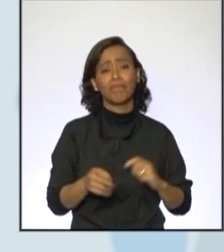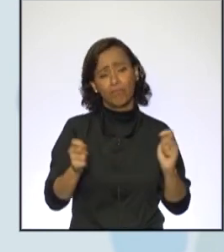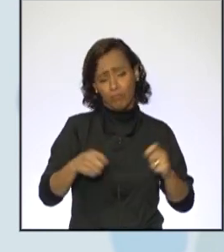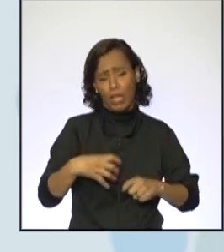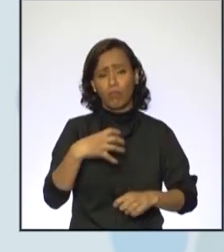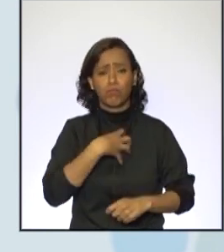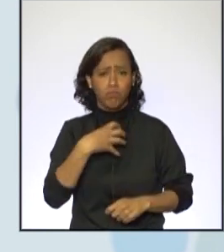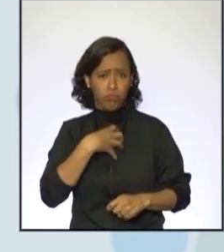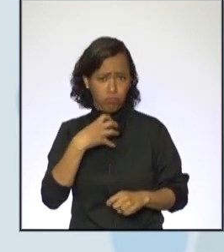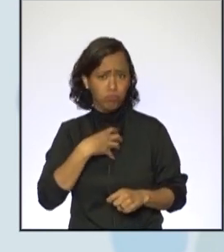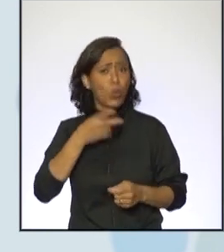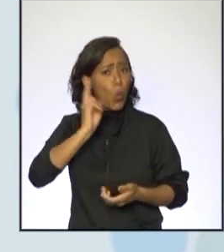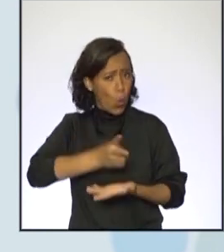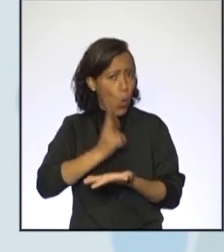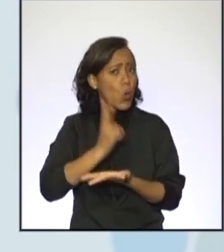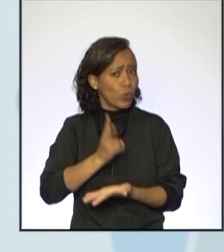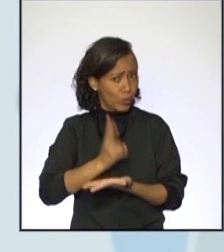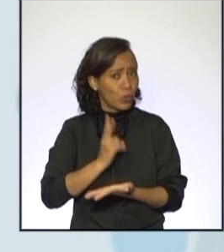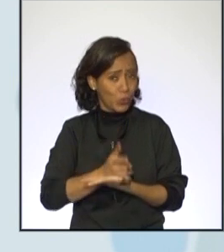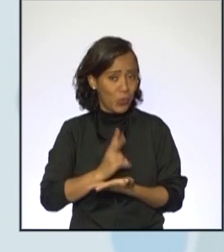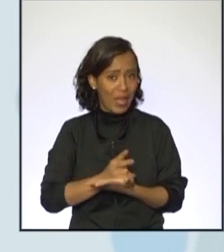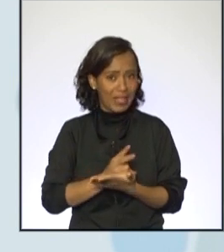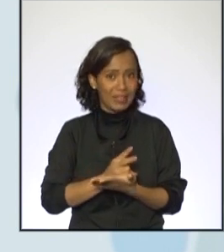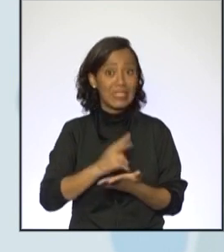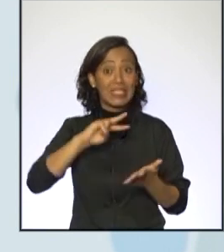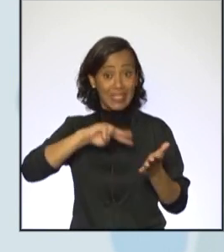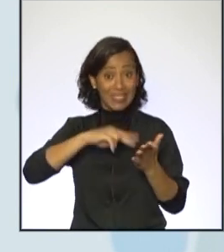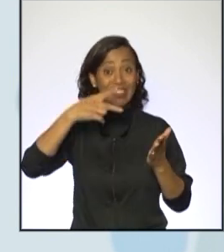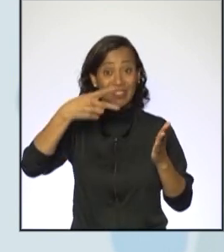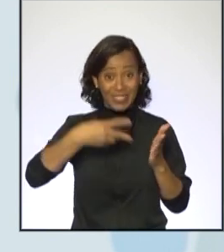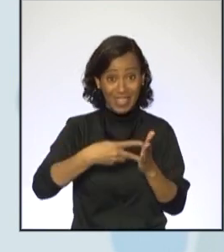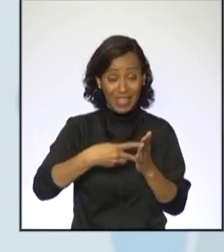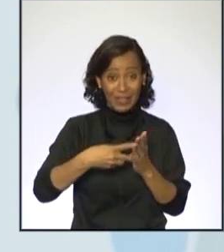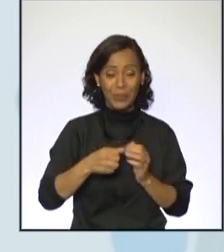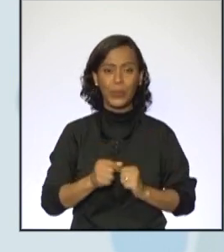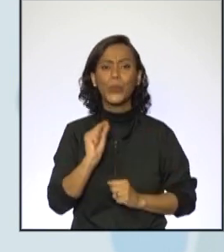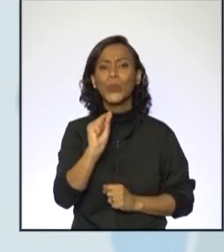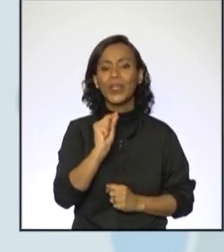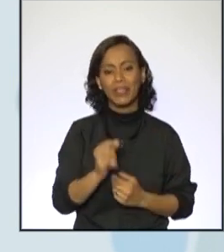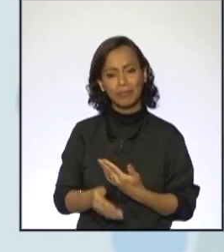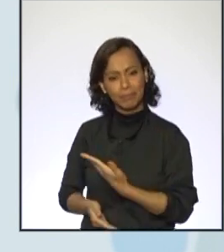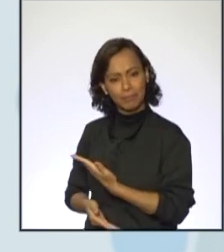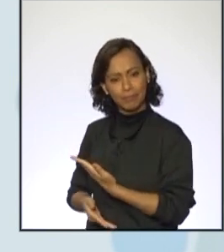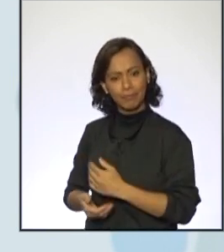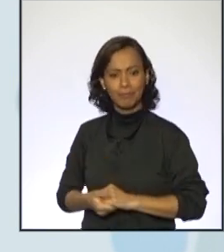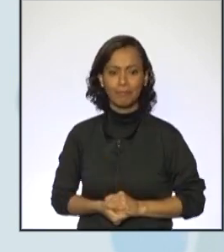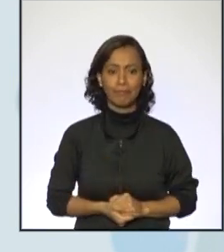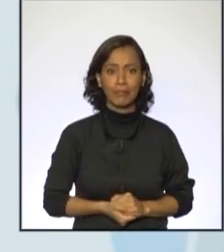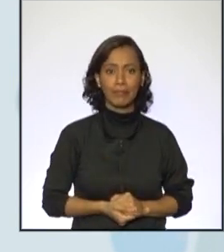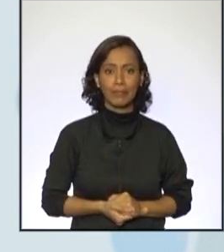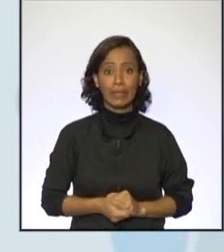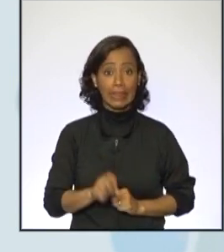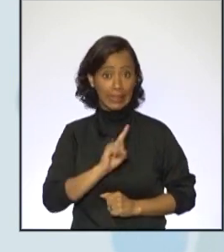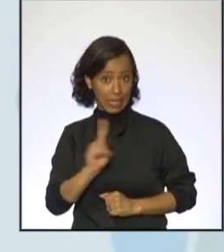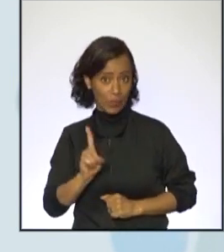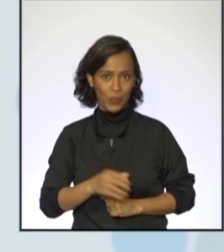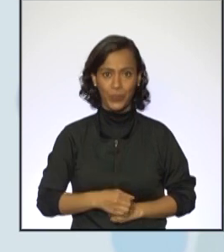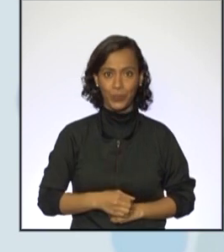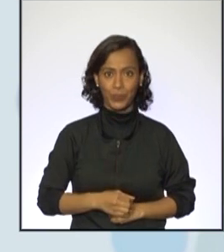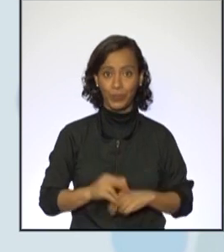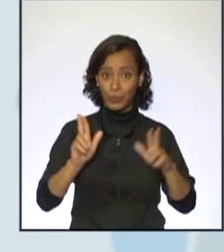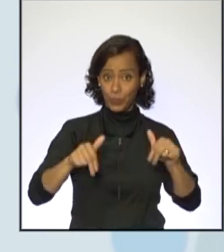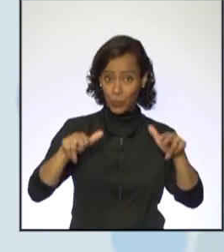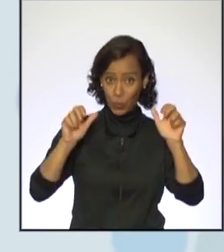o sentido, tá? Não deixam um sentido prejudicado, que pode ser o não, o nunca e